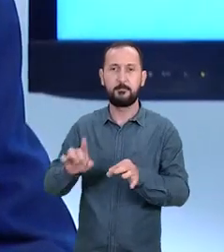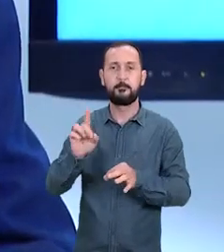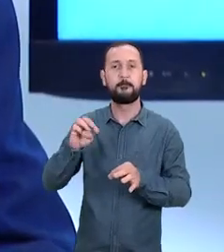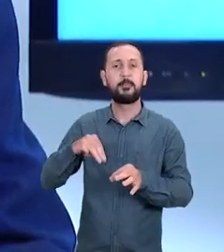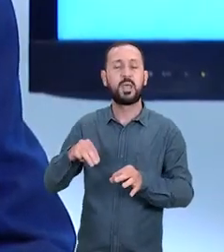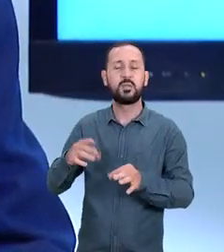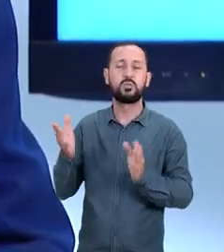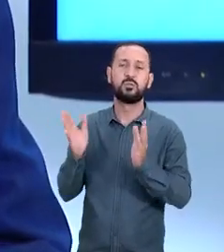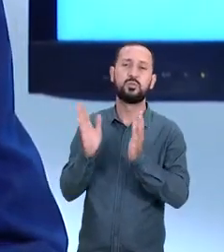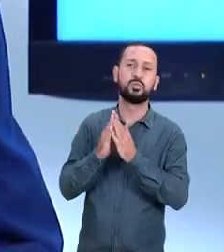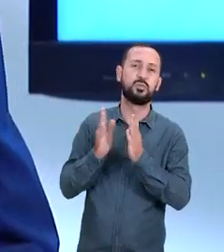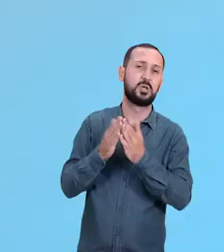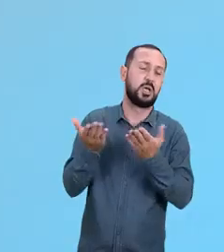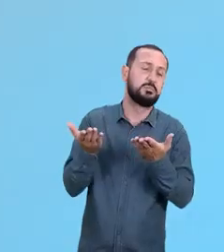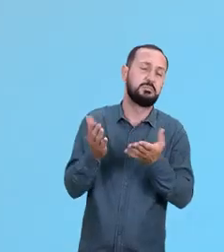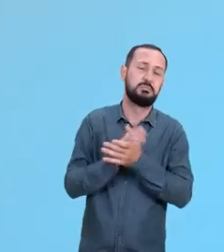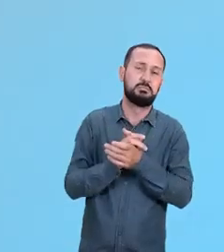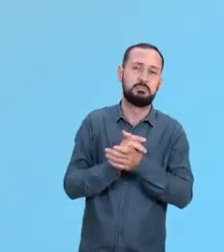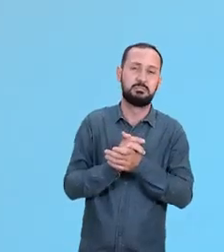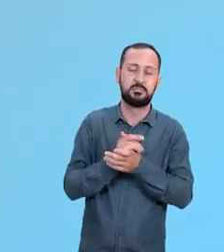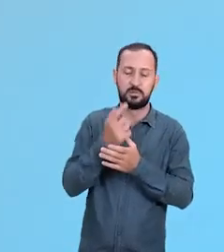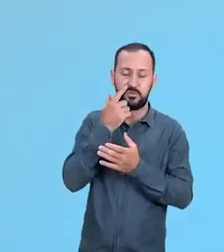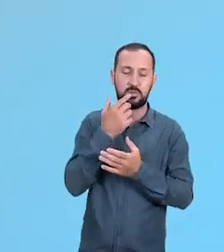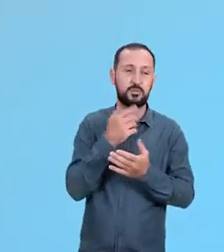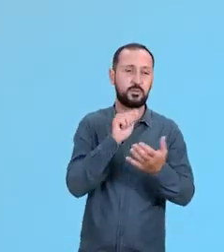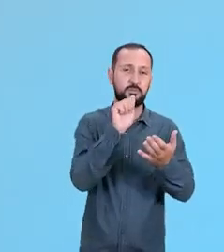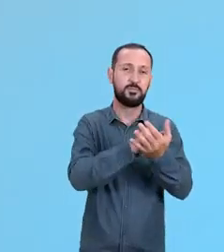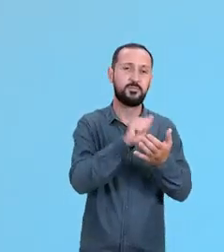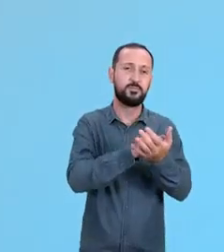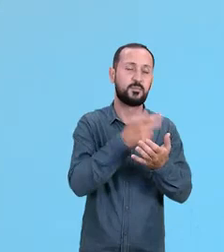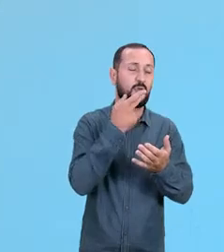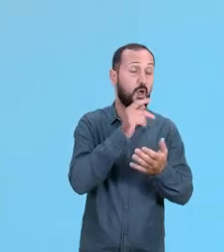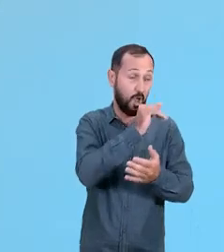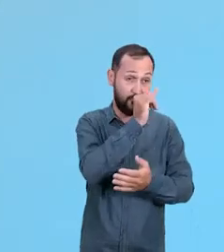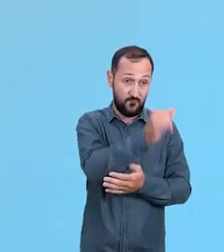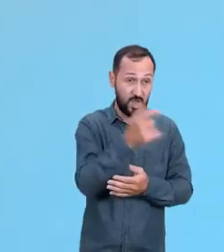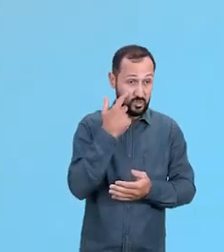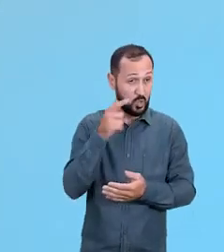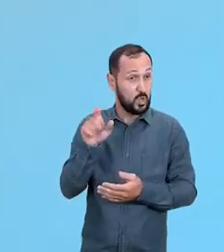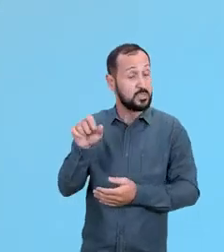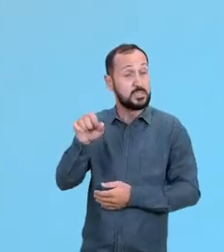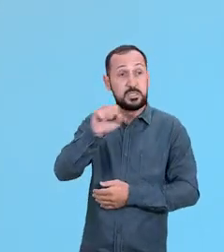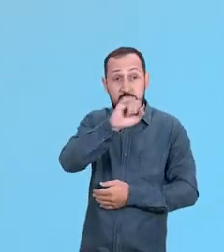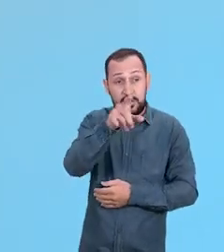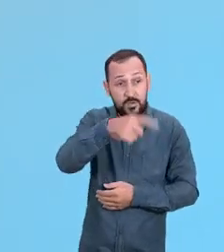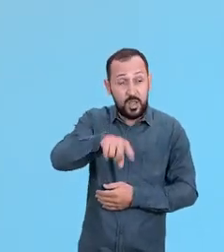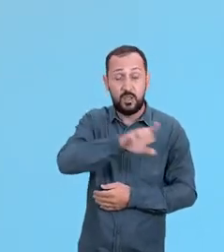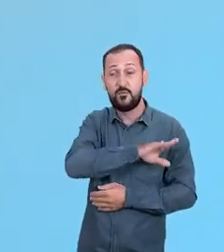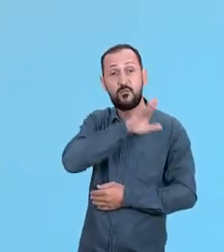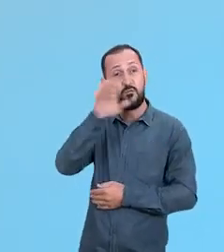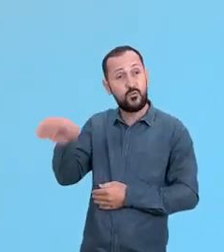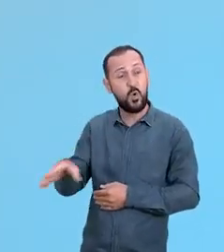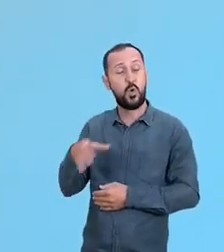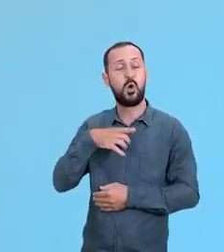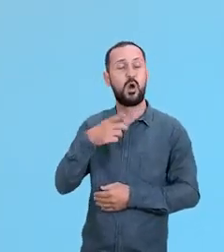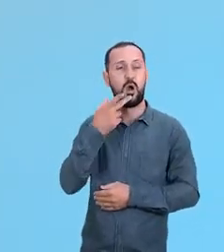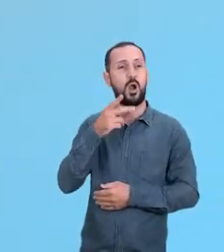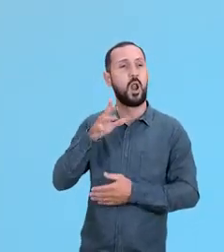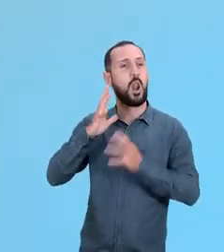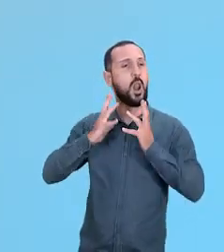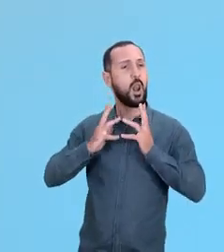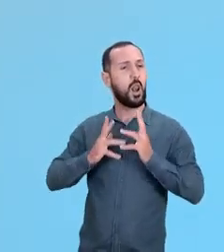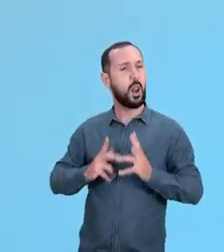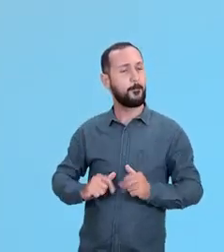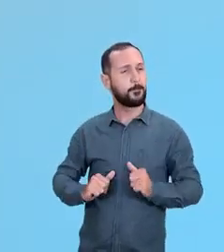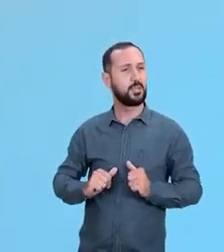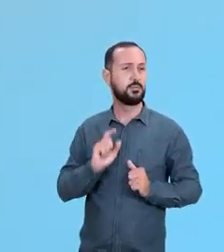de casa, e você notifica e dá um tempo para que o proprietário, se ele não se manifestar ou não